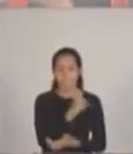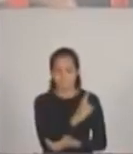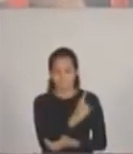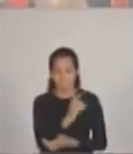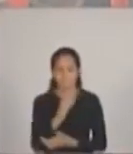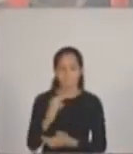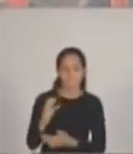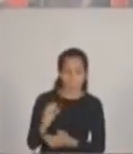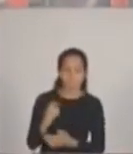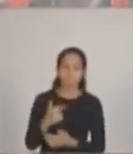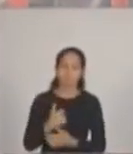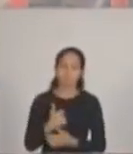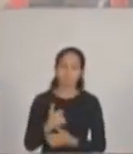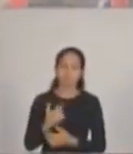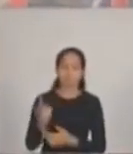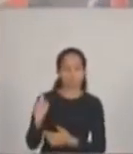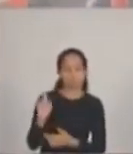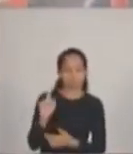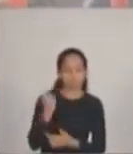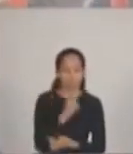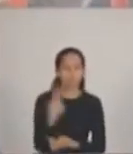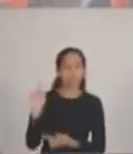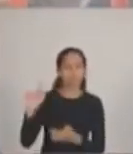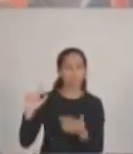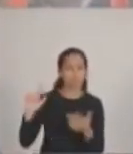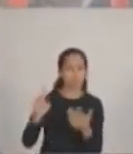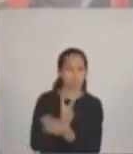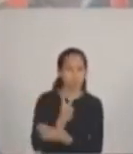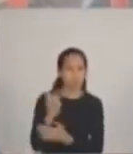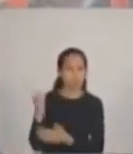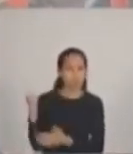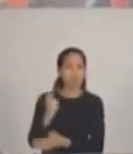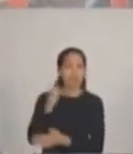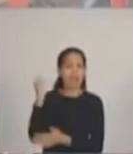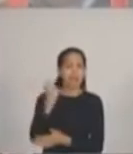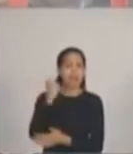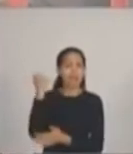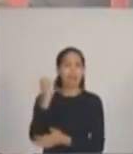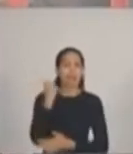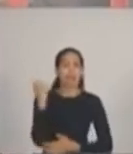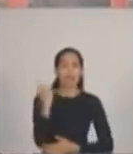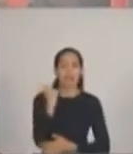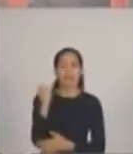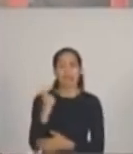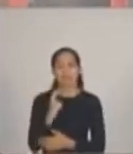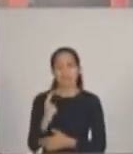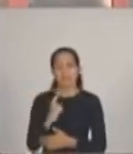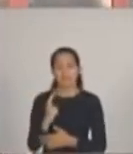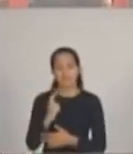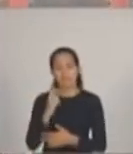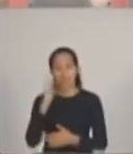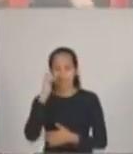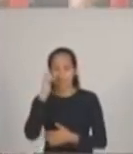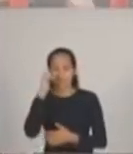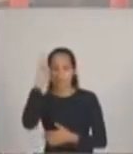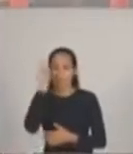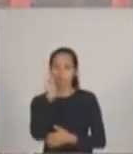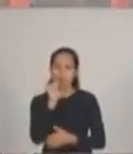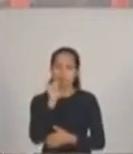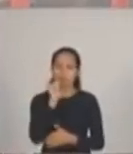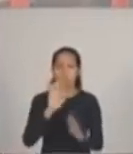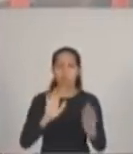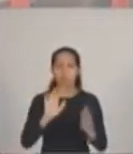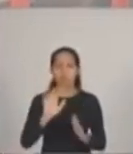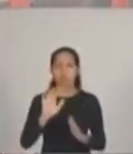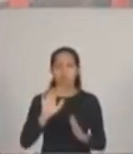uma das últimas mais graves que eu atendi, uma senhora que foi praticamente sequestrada pelo ex-companheiro. Ela